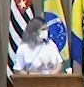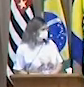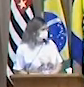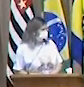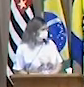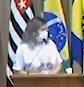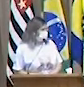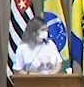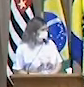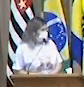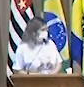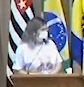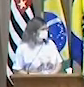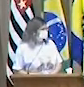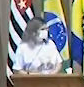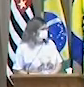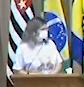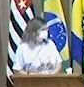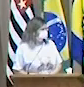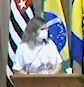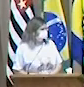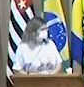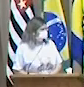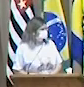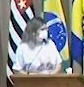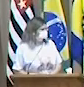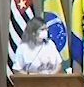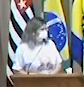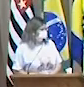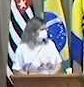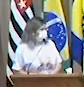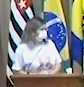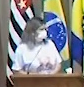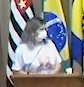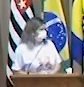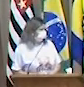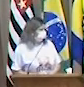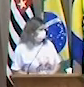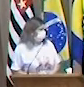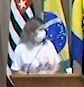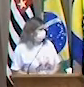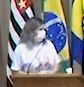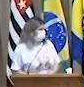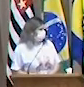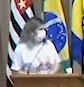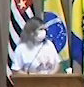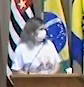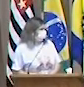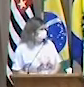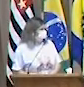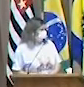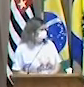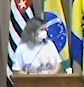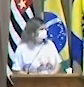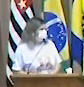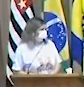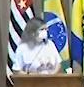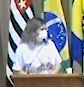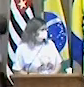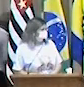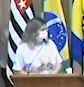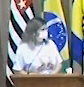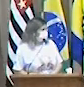vocês continuem esse trabalho tão, tão bom, tão maravilhoso e bonito, que a nossa cidade já foi, infelizmente,